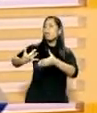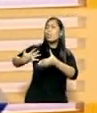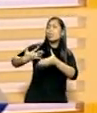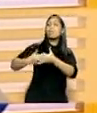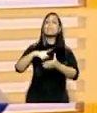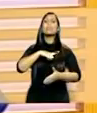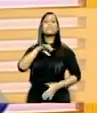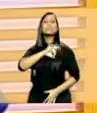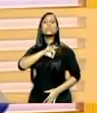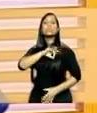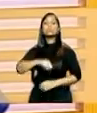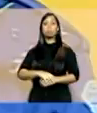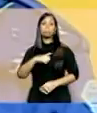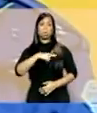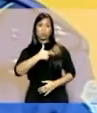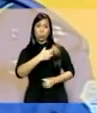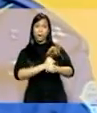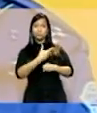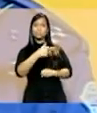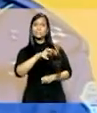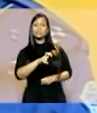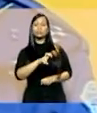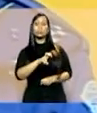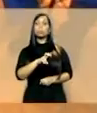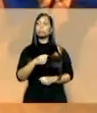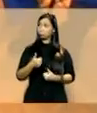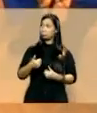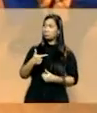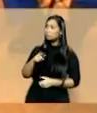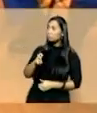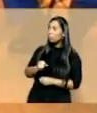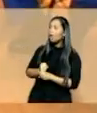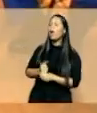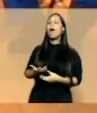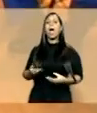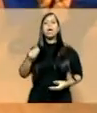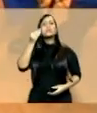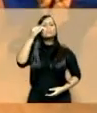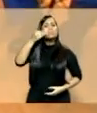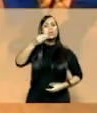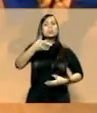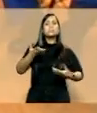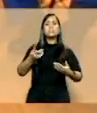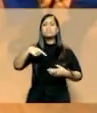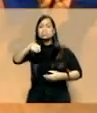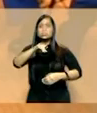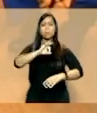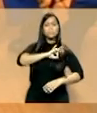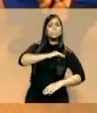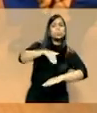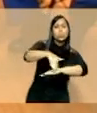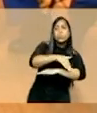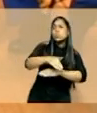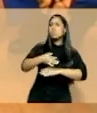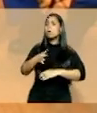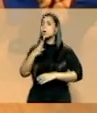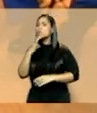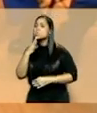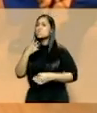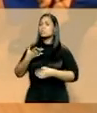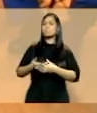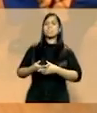o senhor tem? Tenho 25 anos. 25 anos. Essa experiência da rua, essa experiência de conhecer